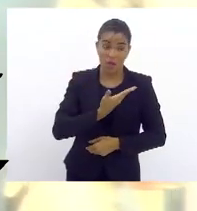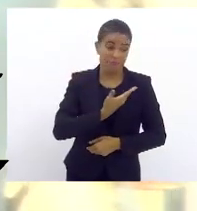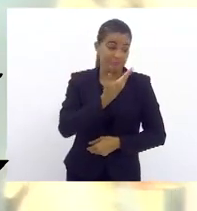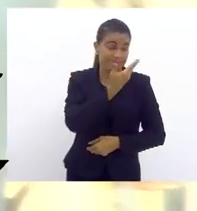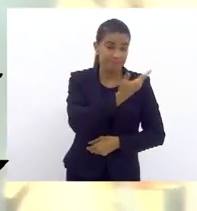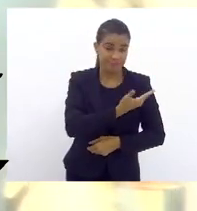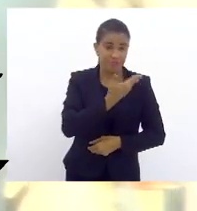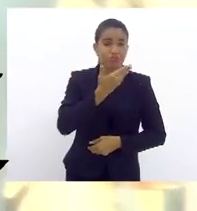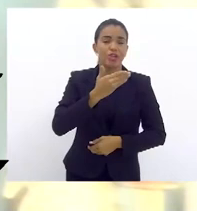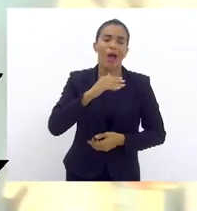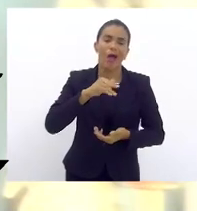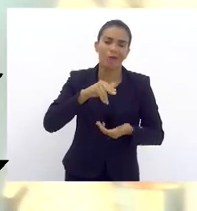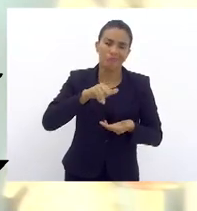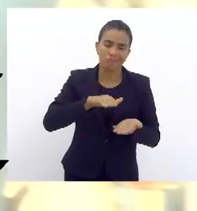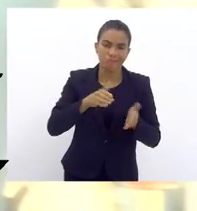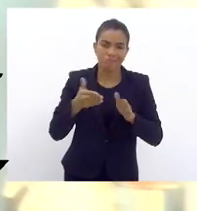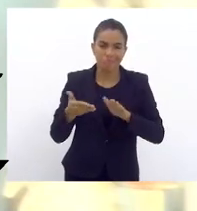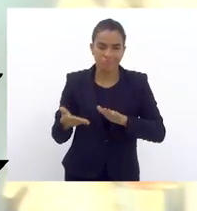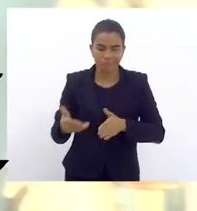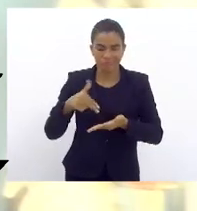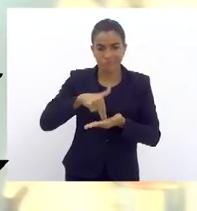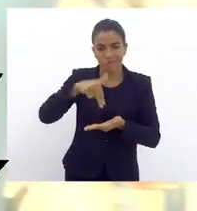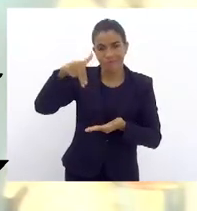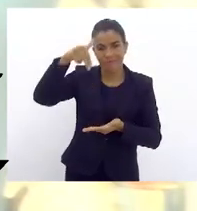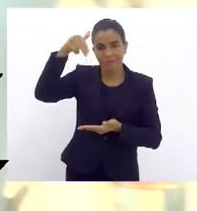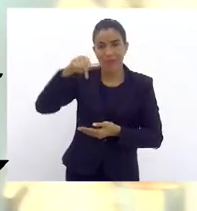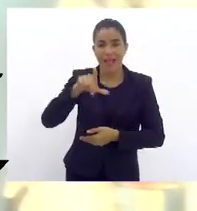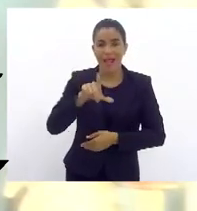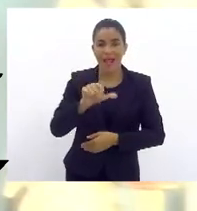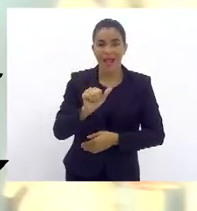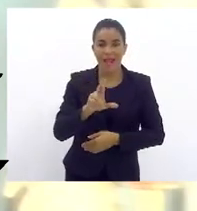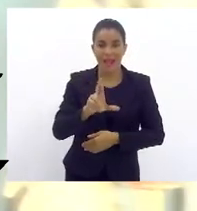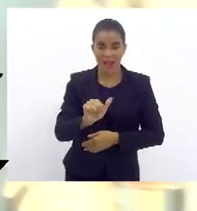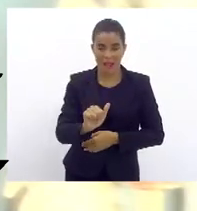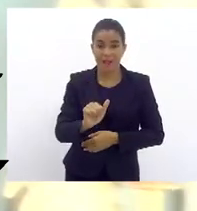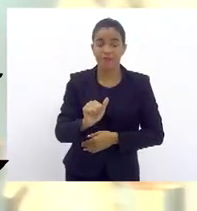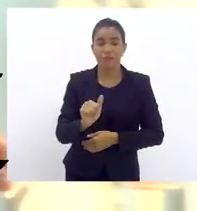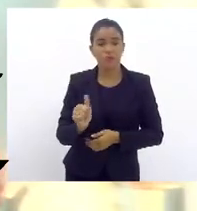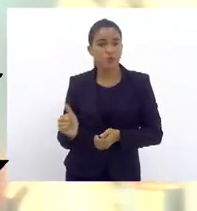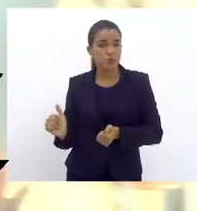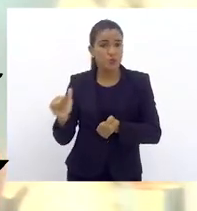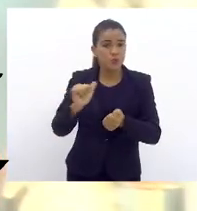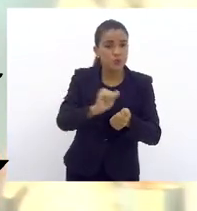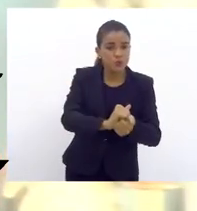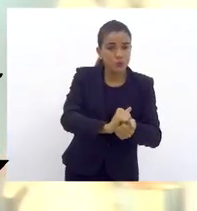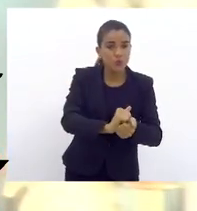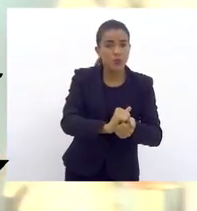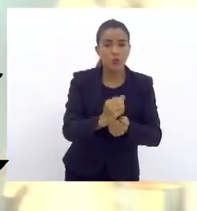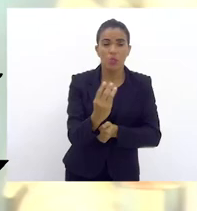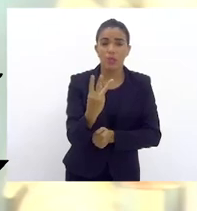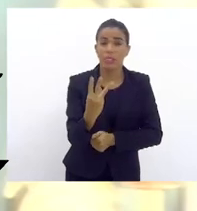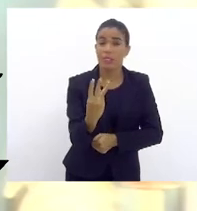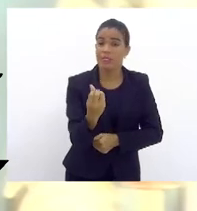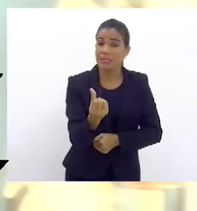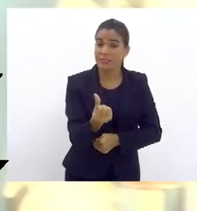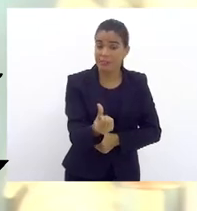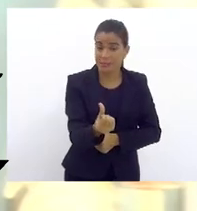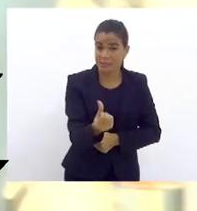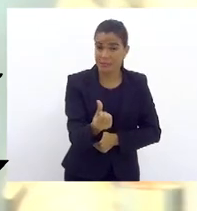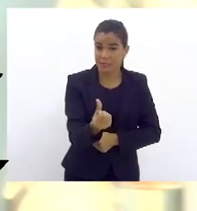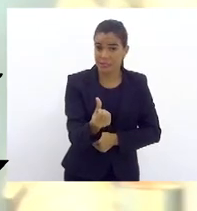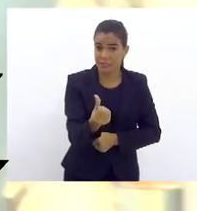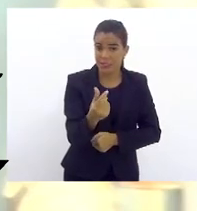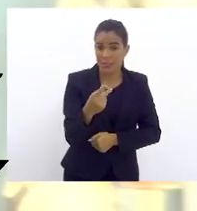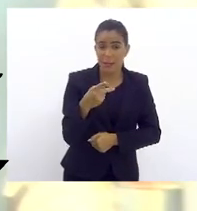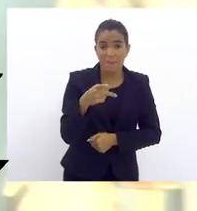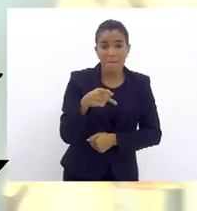já não tá entre nós Mas foi muito muito importante acompanhar a Lara junto com 36 pais e mães de